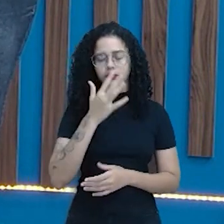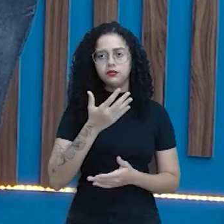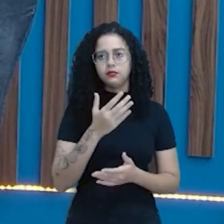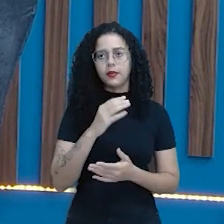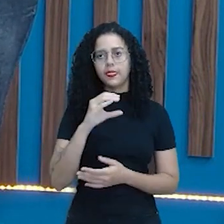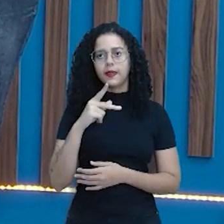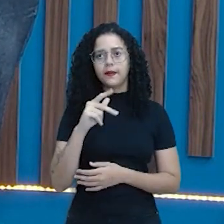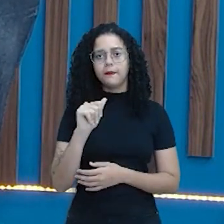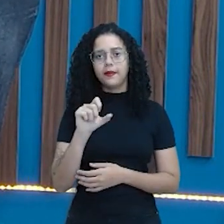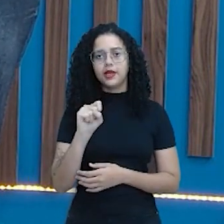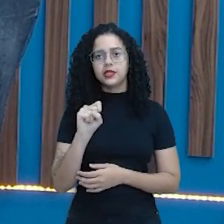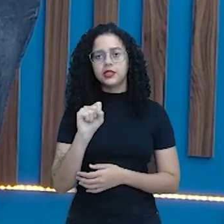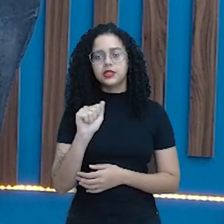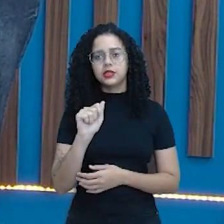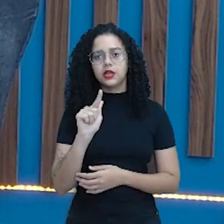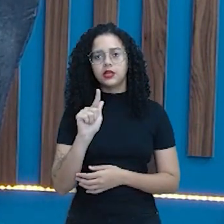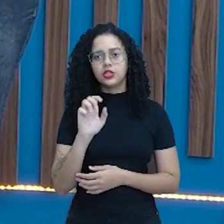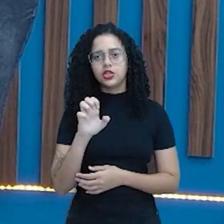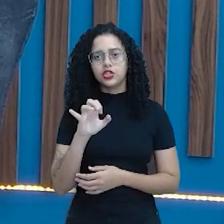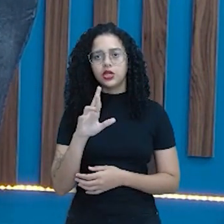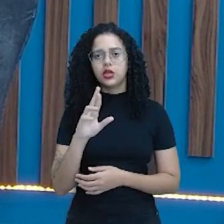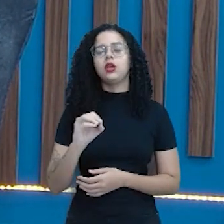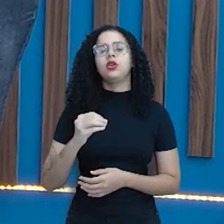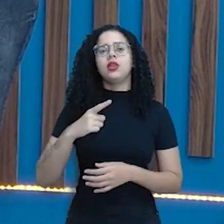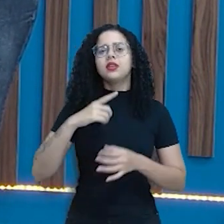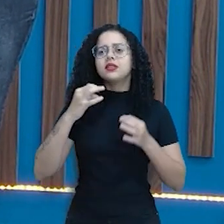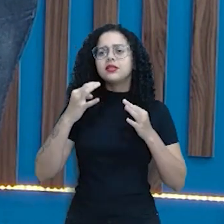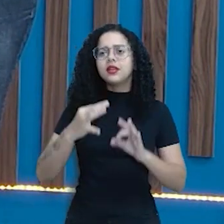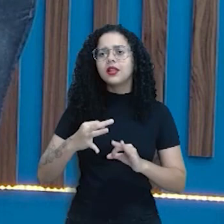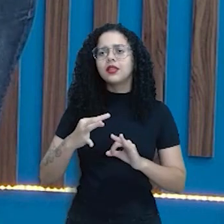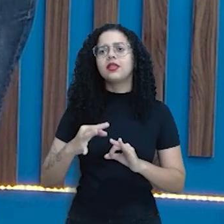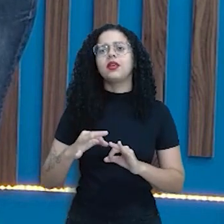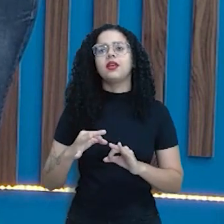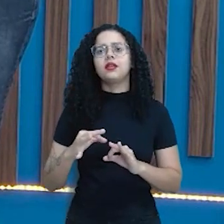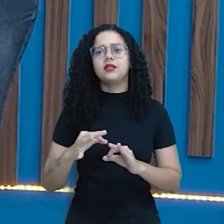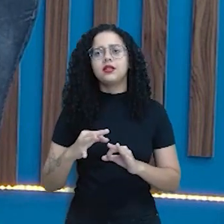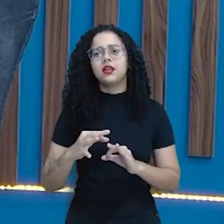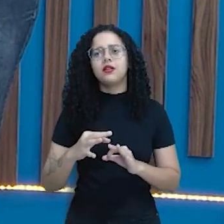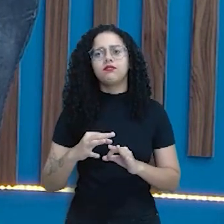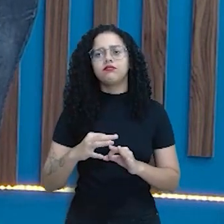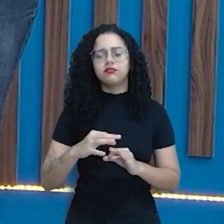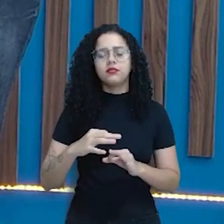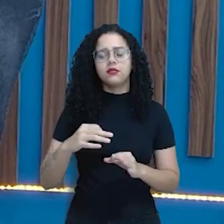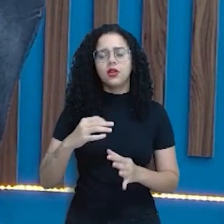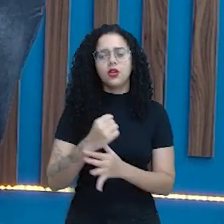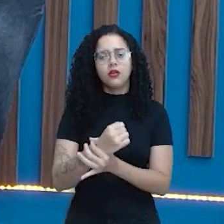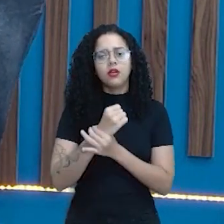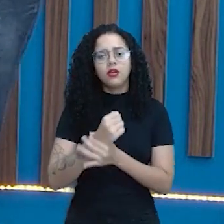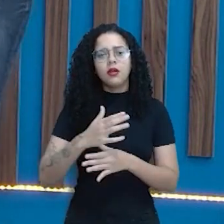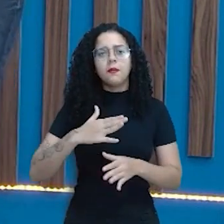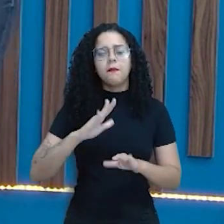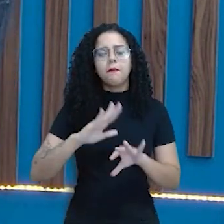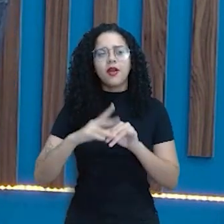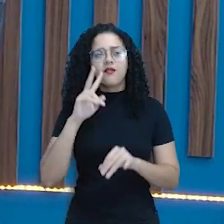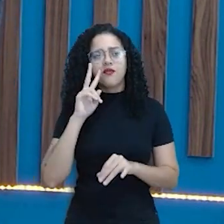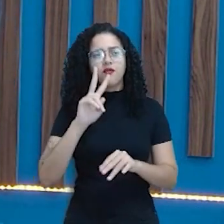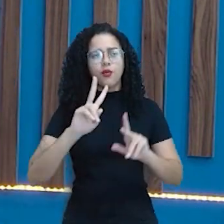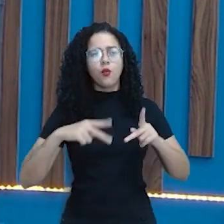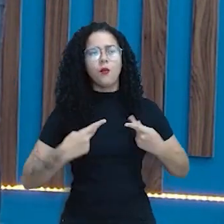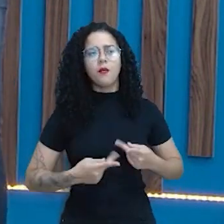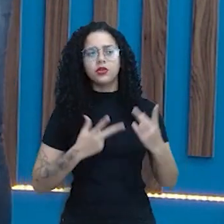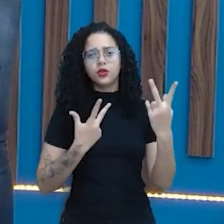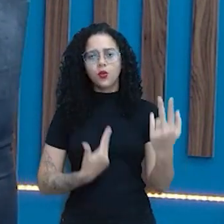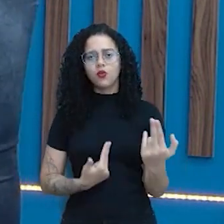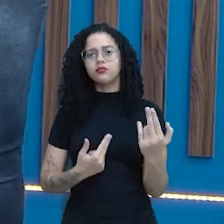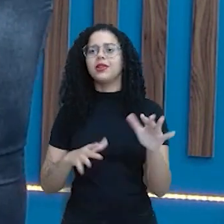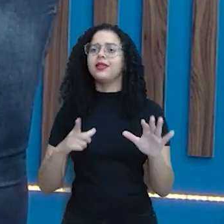passageiro, tenho certeza que você iria ter muita mais confiança ao ver um semelhante a você ali. Então, tem benefícios? Tem. A